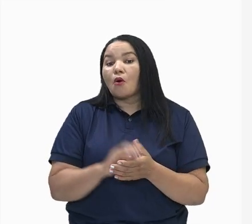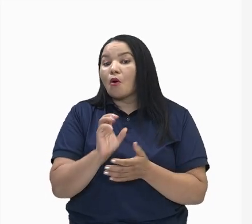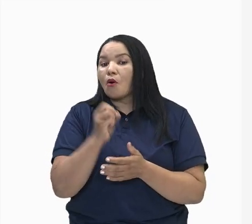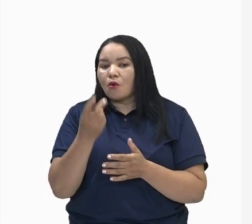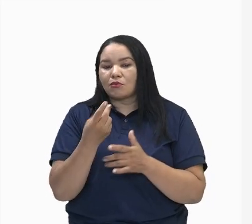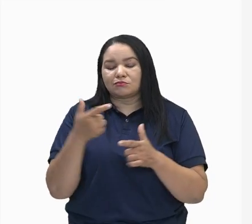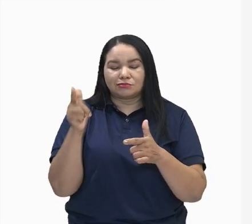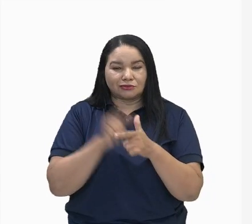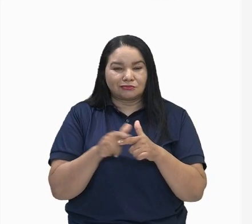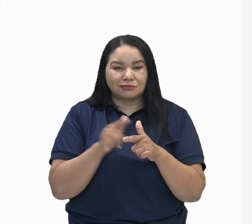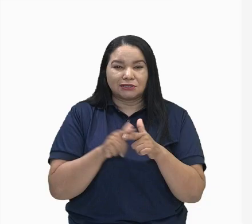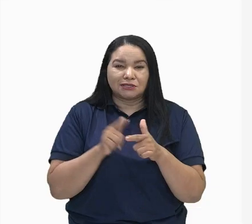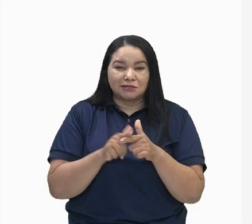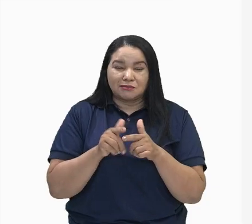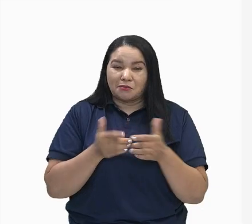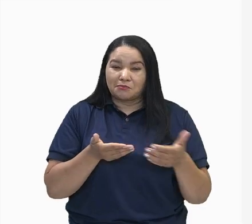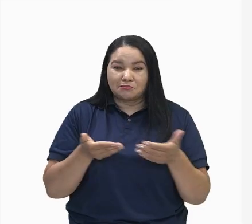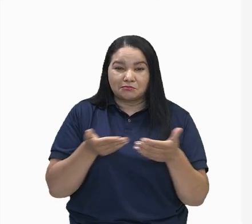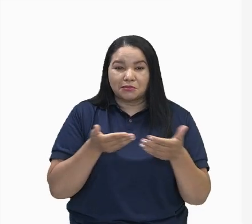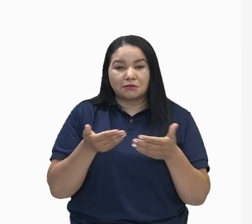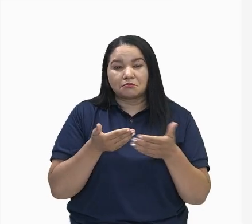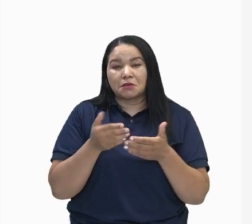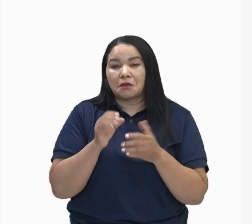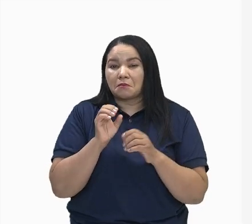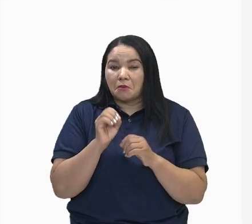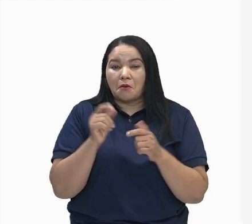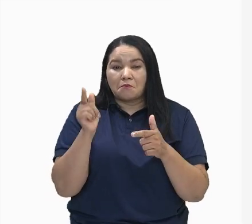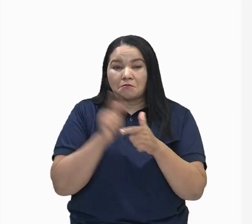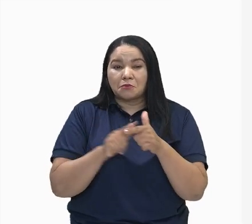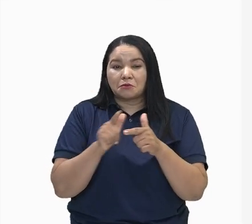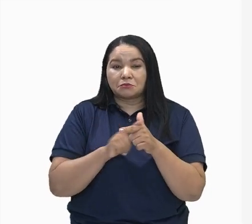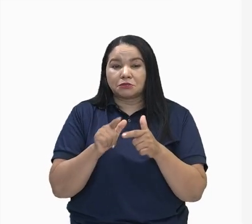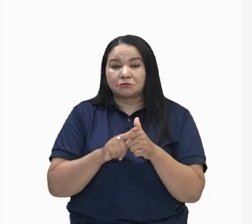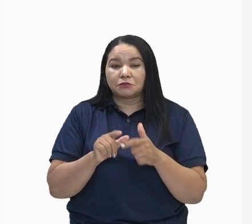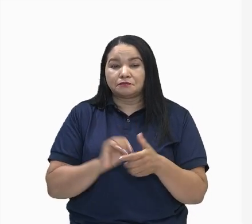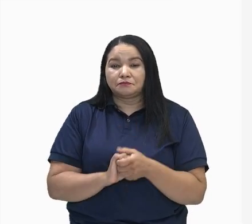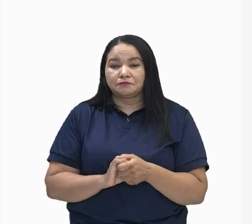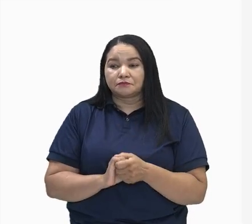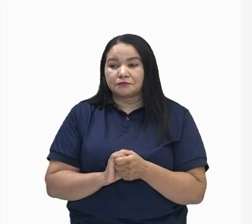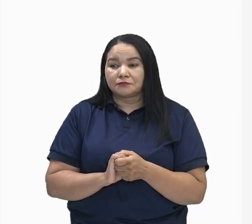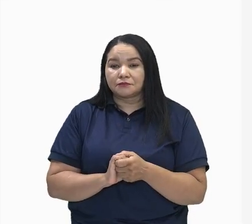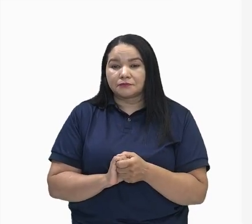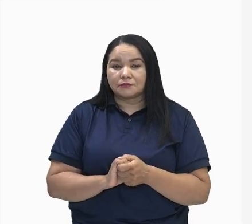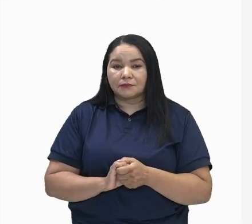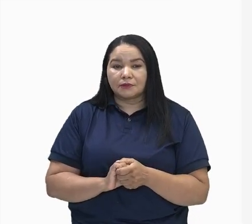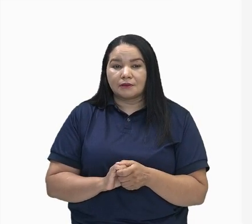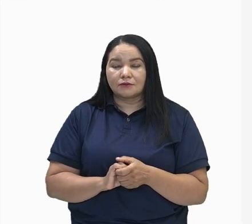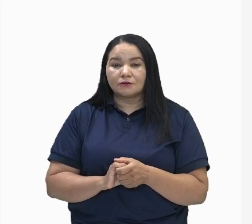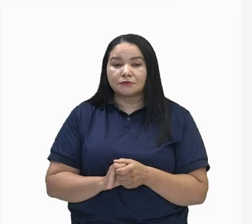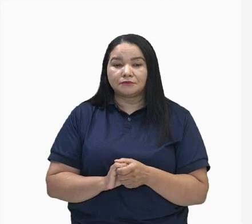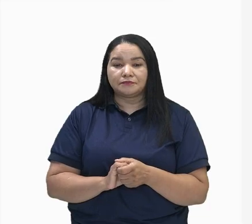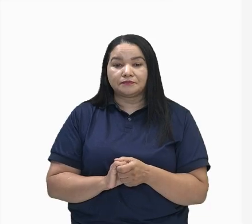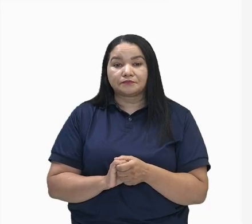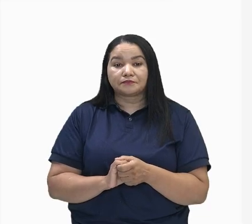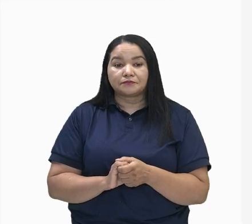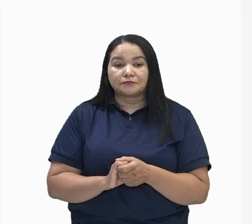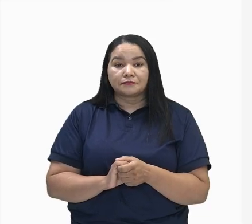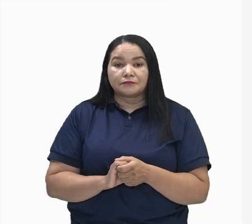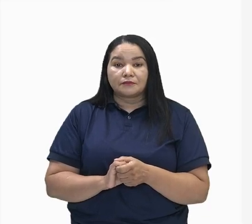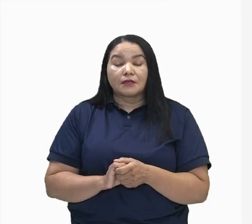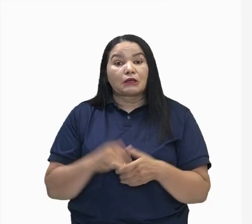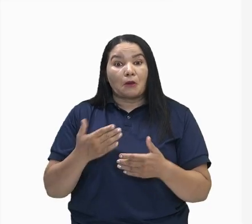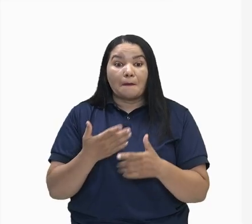e síndrome de Down. Aí a gente está falando da criança, do bebê, né, que muitas vezes pode nascer prematuramente, pode